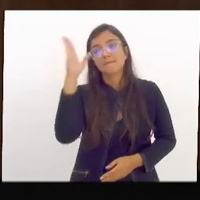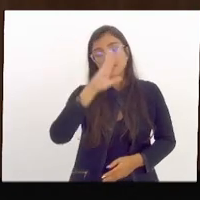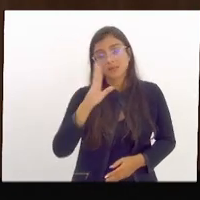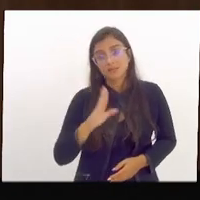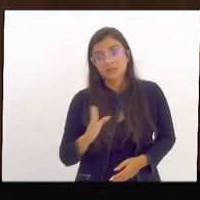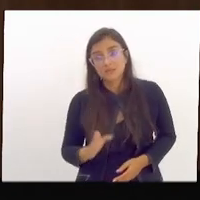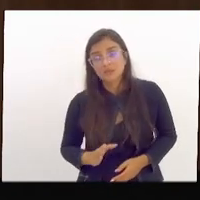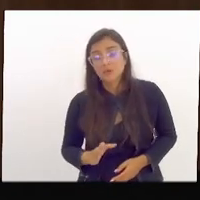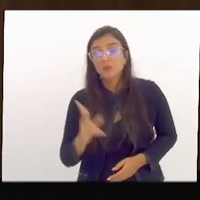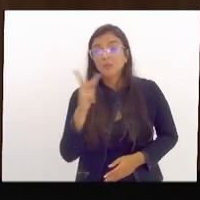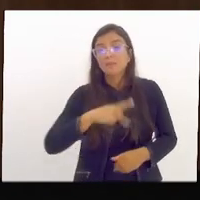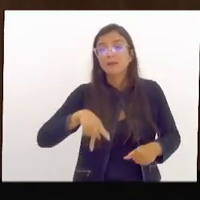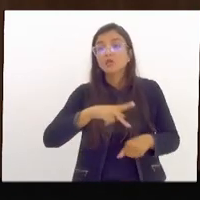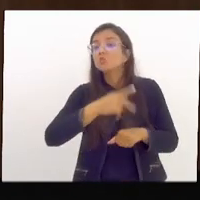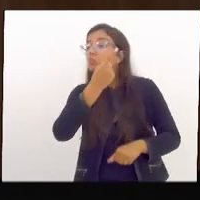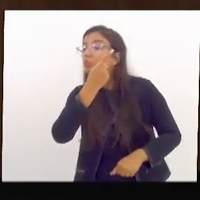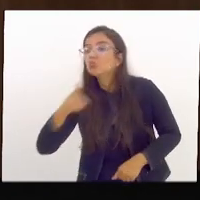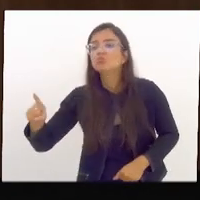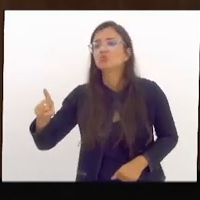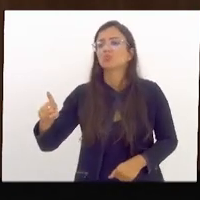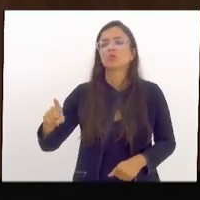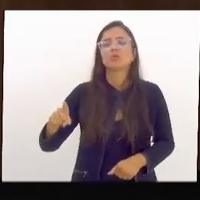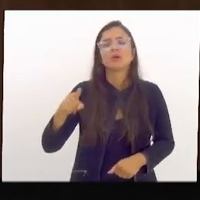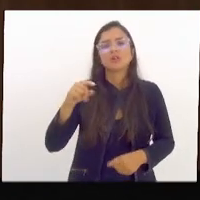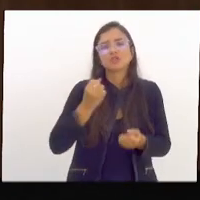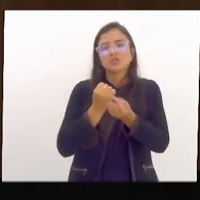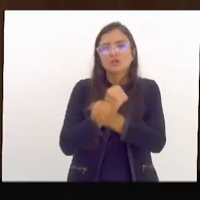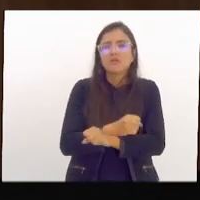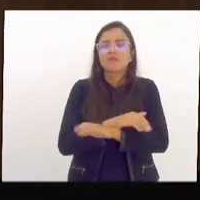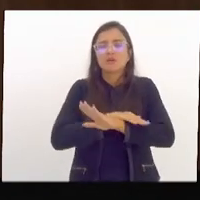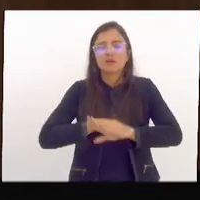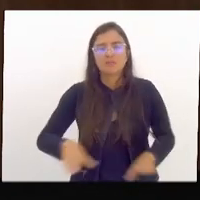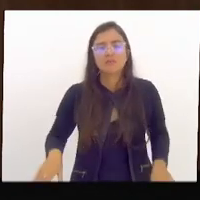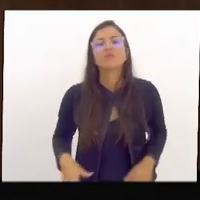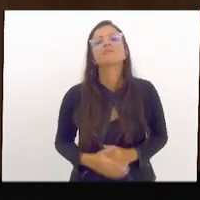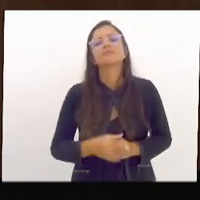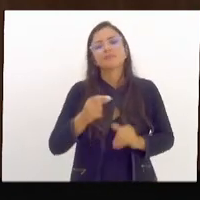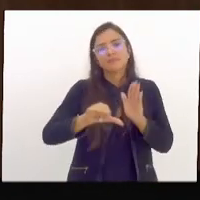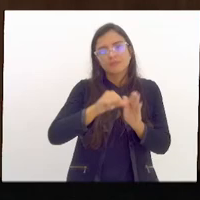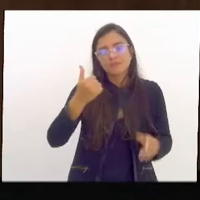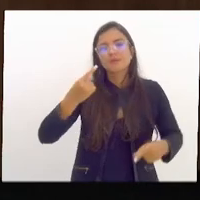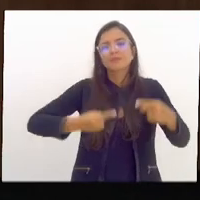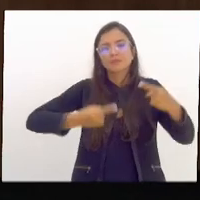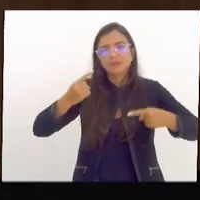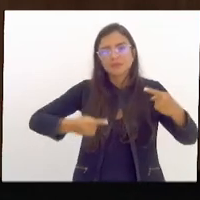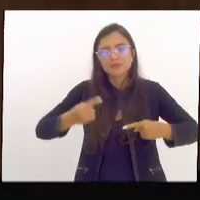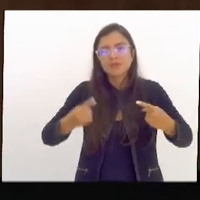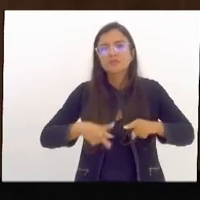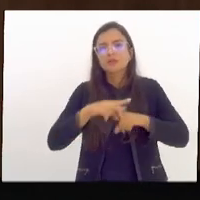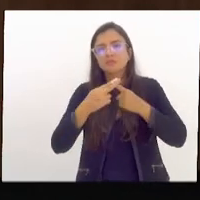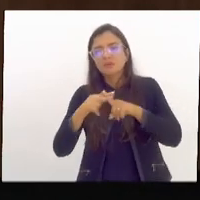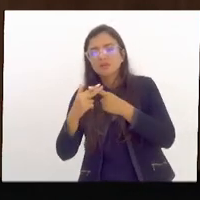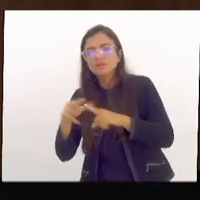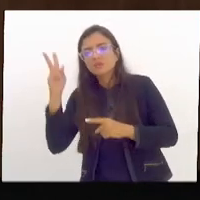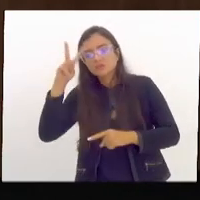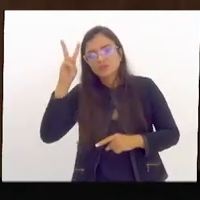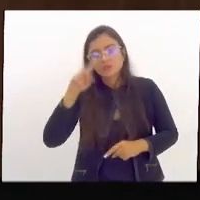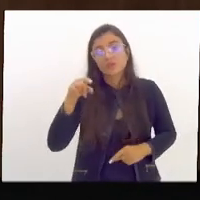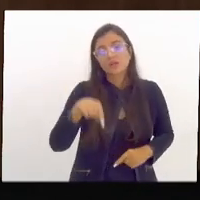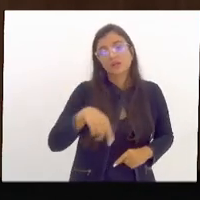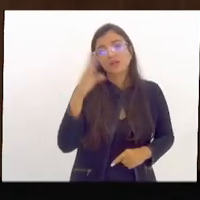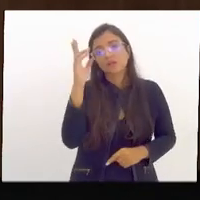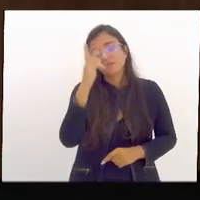país a abolir a escravidão. A primeira política de reparação histórica feita pelo país, né, pelo nosso